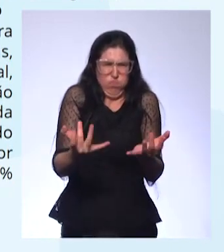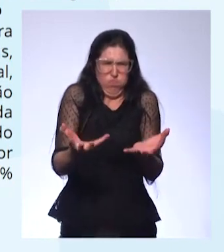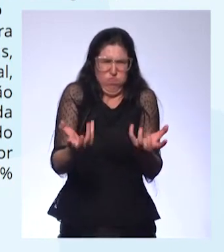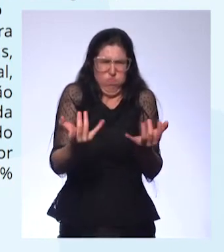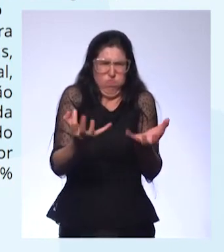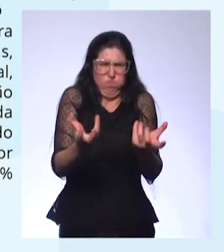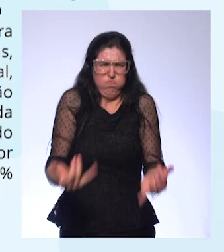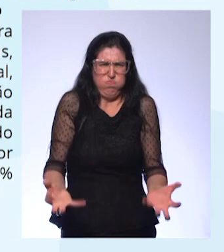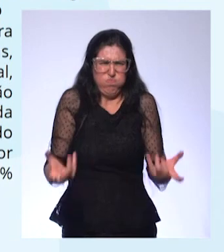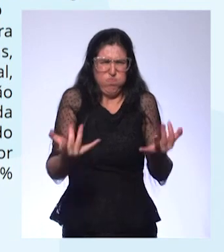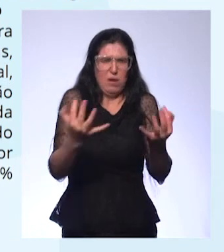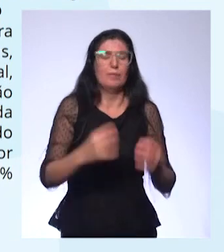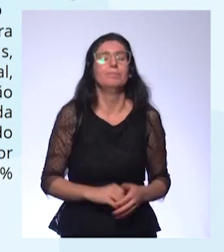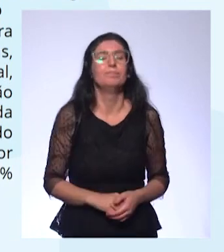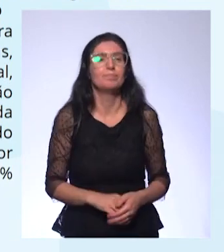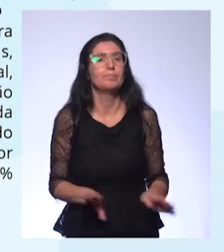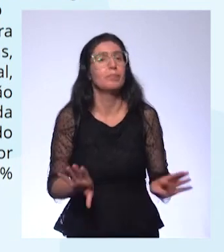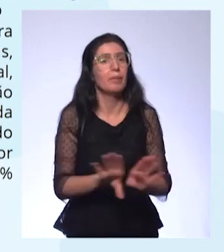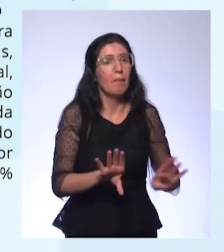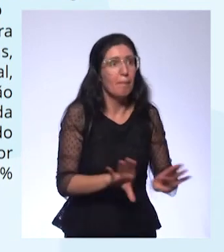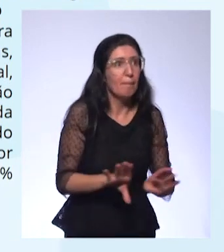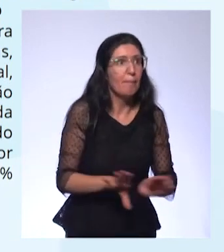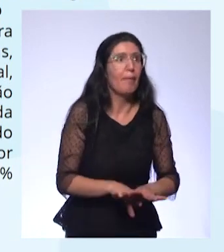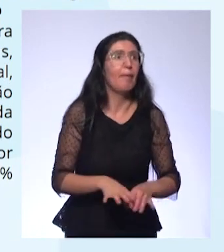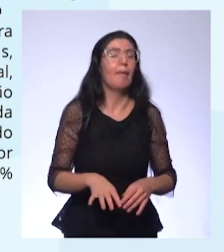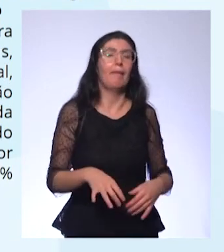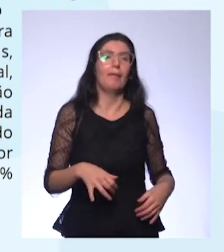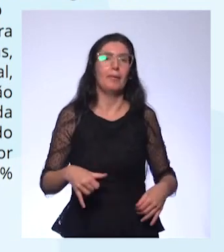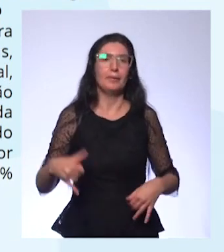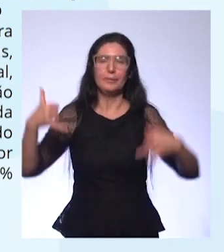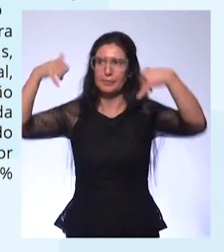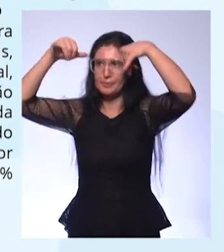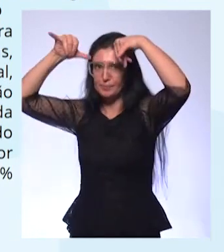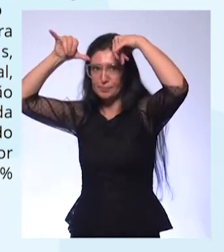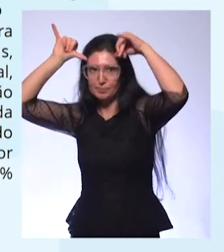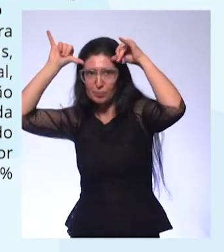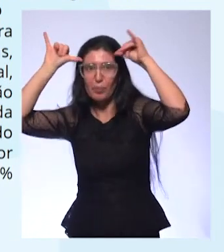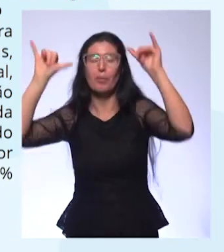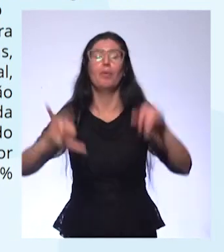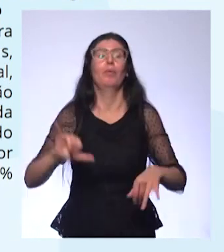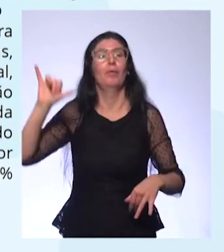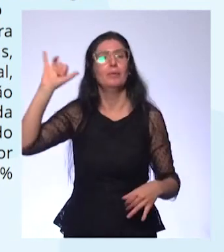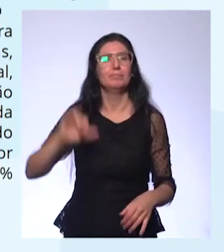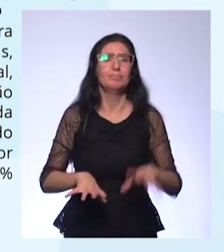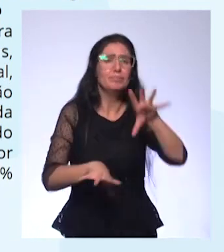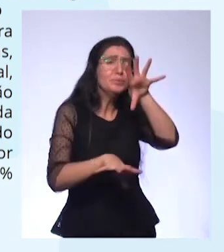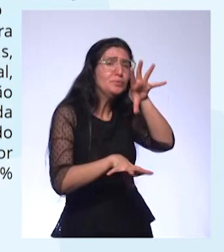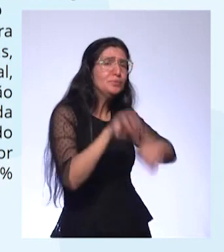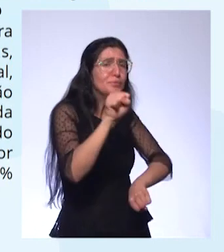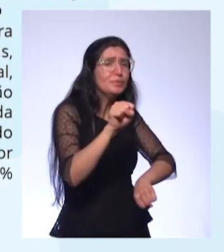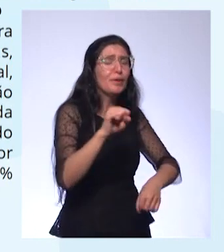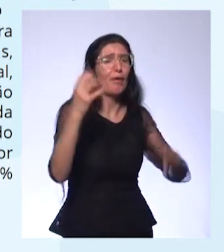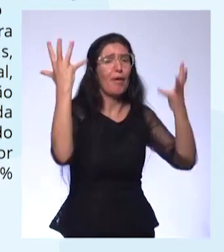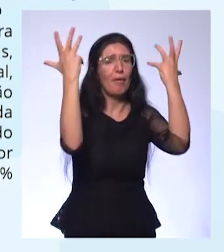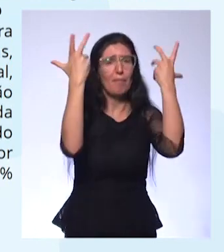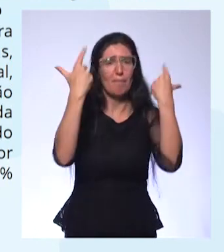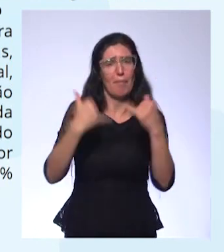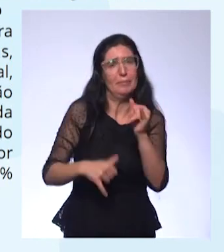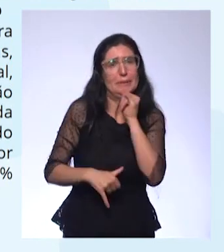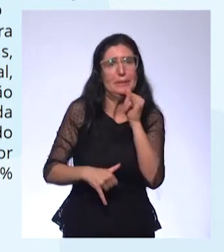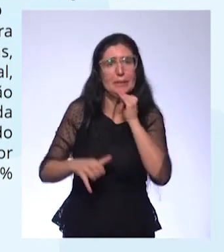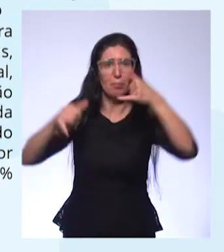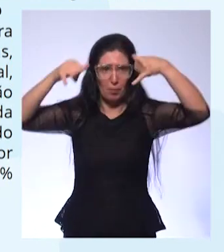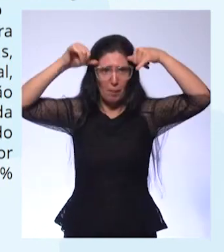para a agropecuária. Né, então, além de destruir a cobertura vegetal, também prejudica a manutenção de animais silvestres,